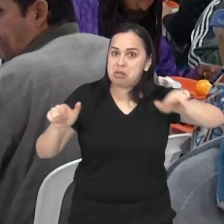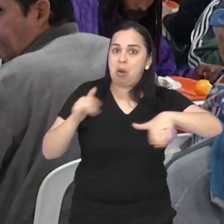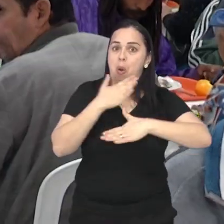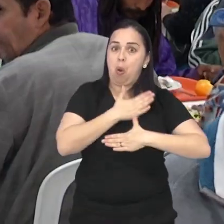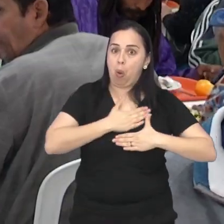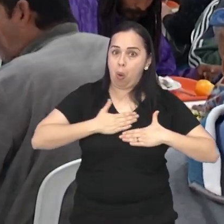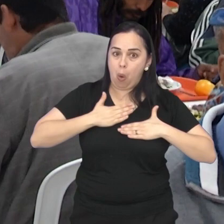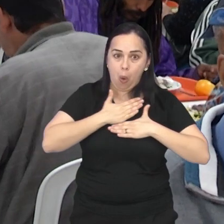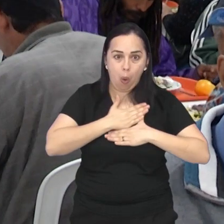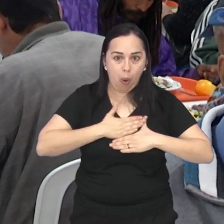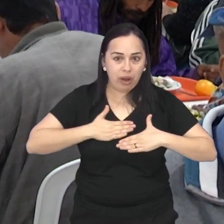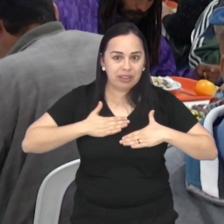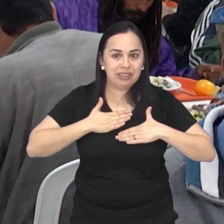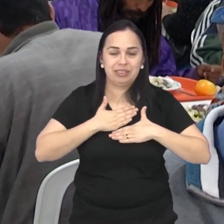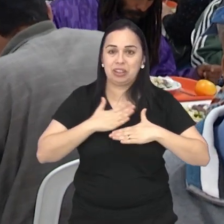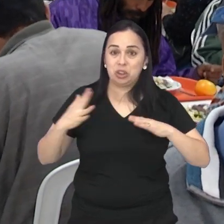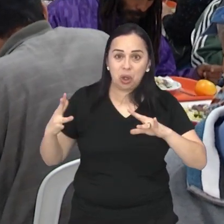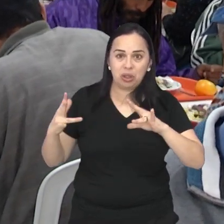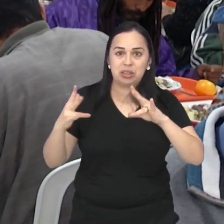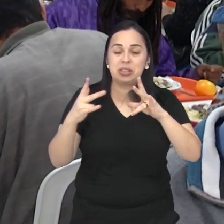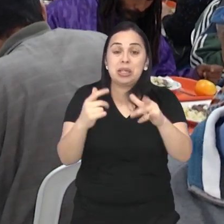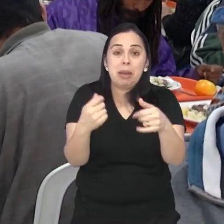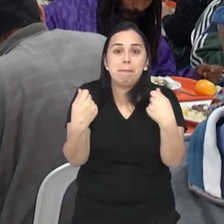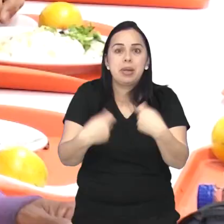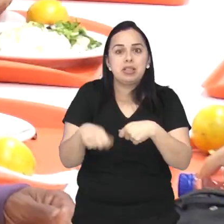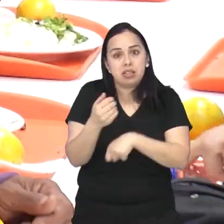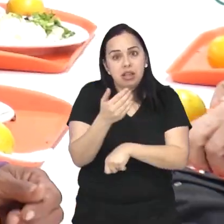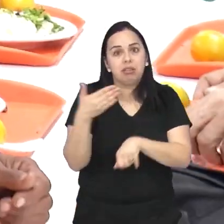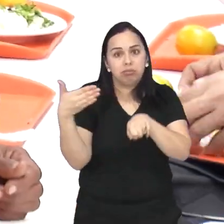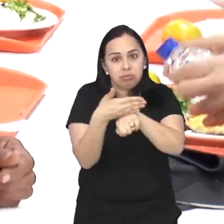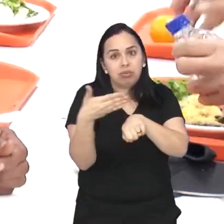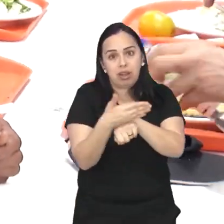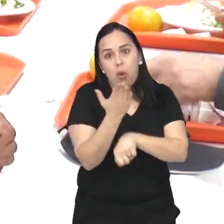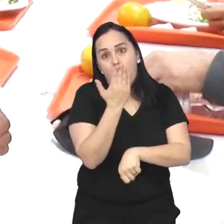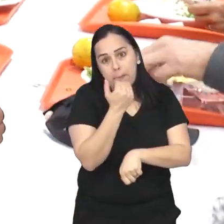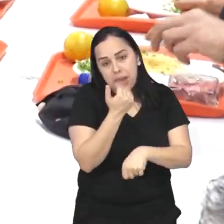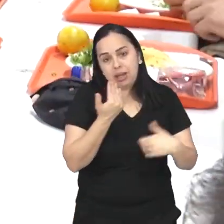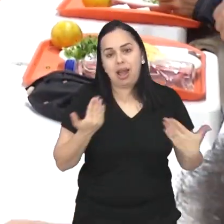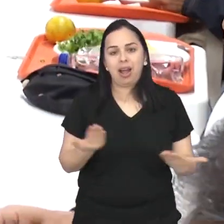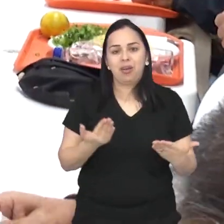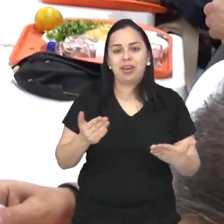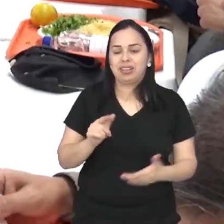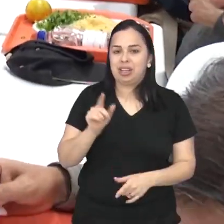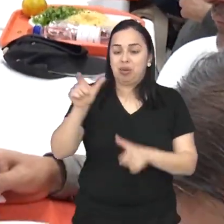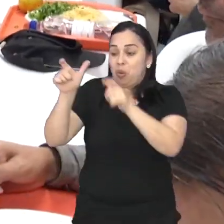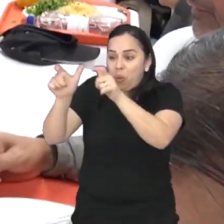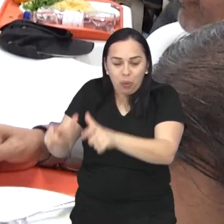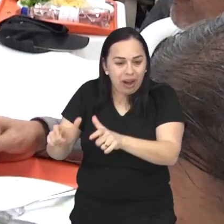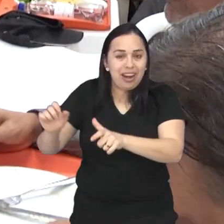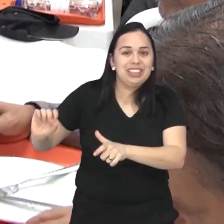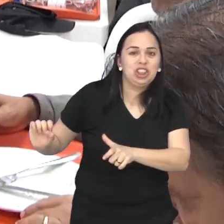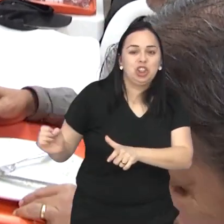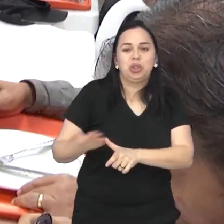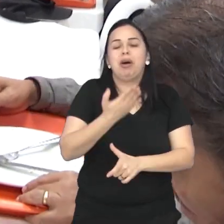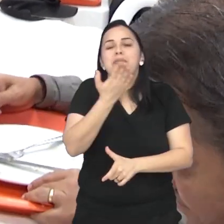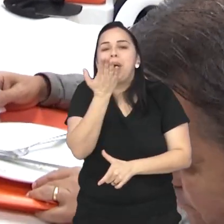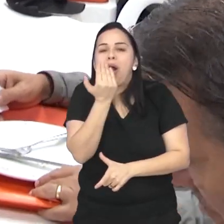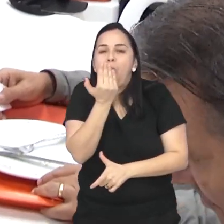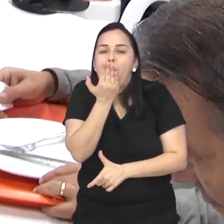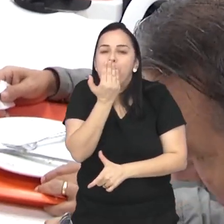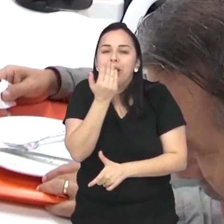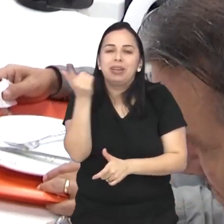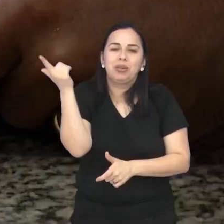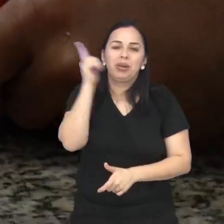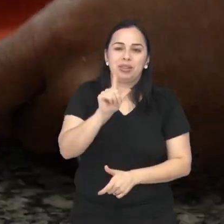nós. Uma comemoração que também se estende a todos que dependem do Bom Prato. E agora terão mais